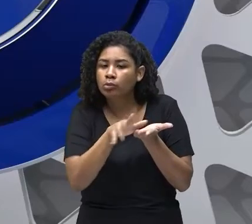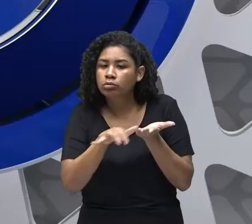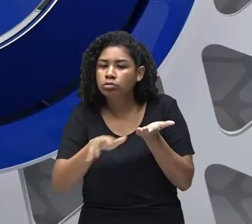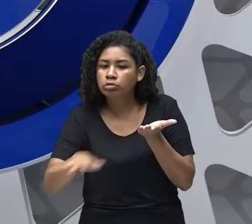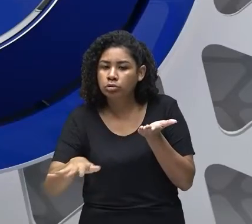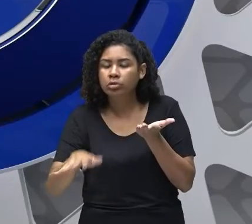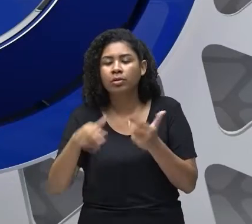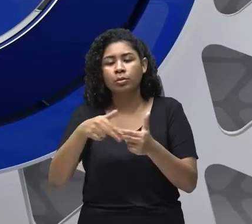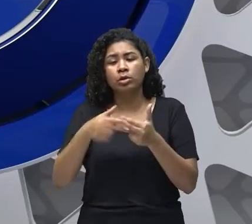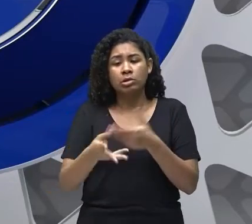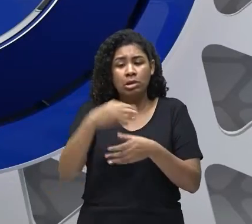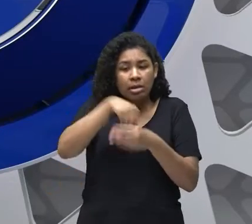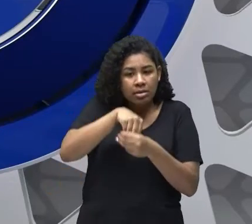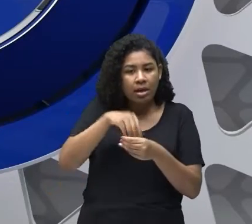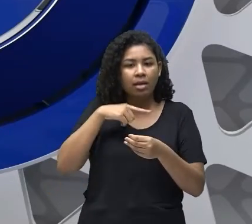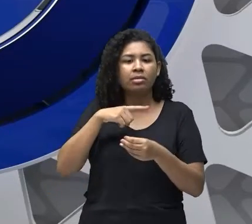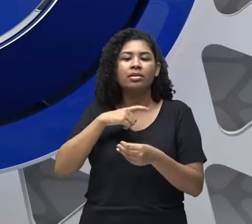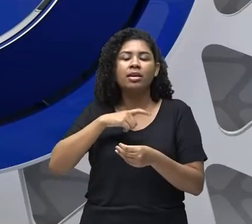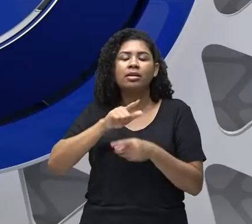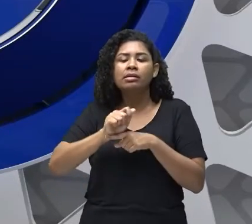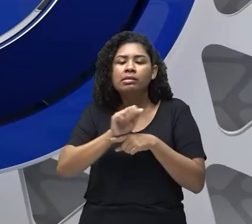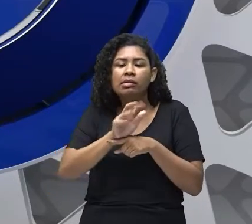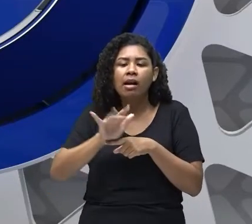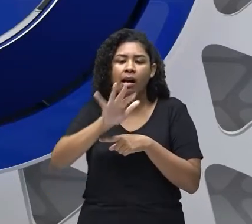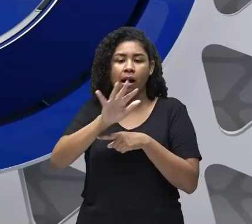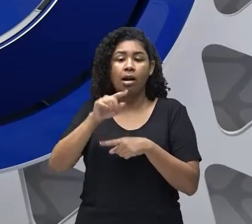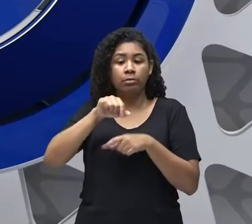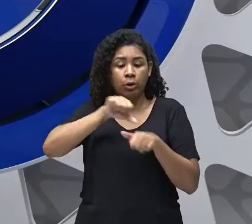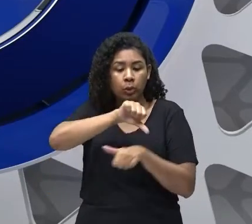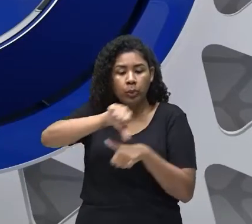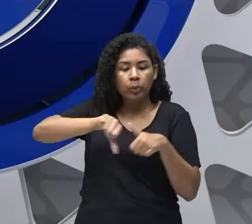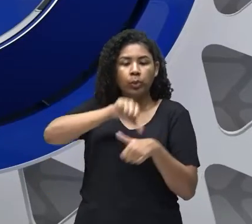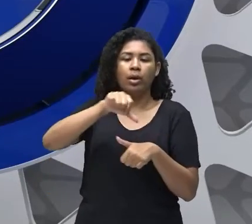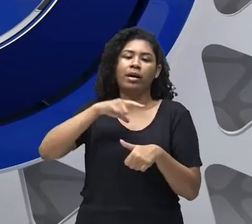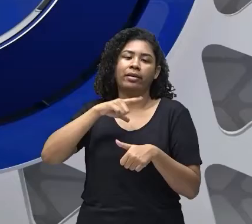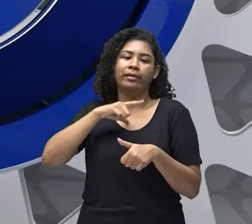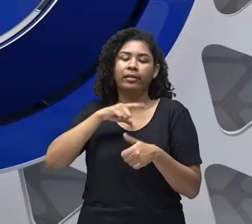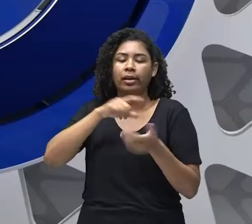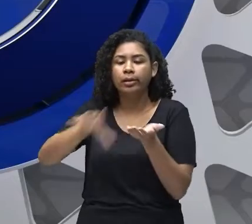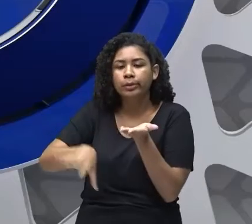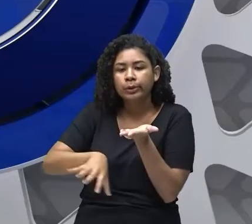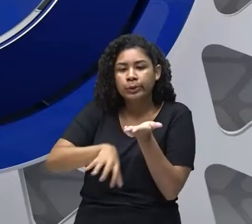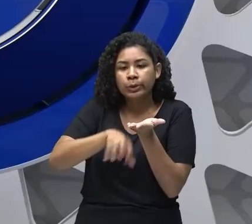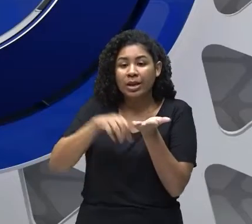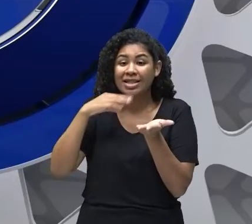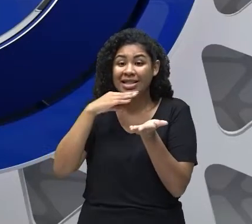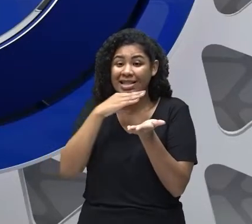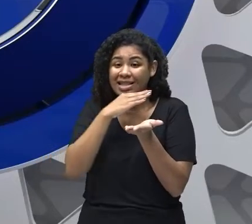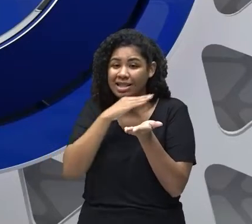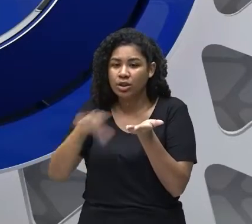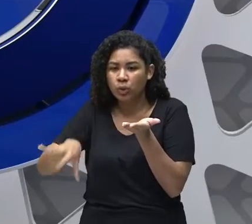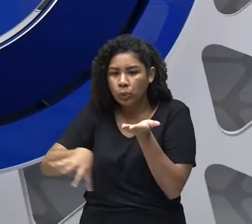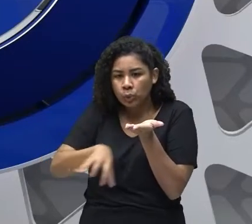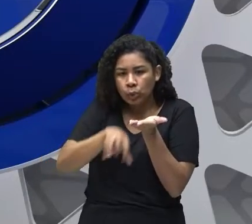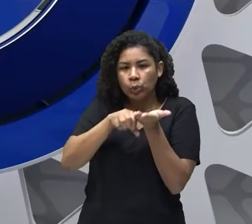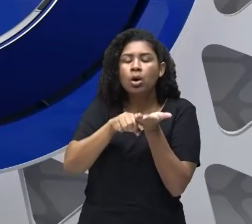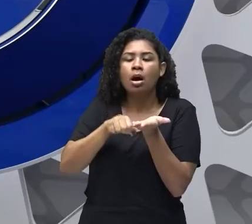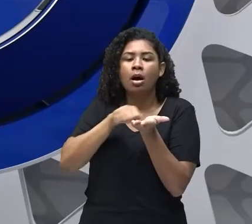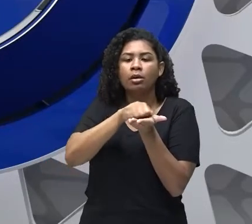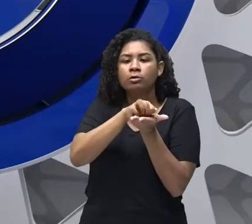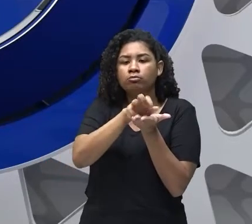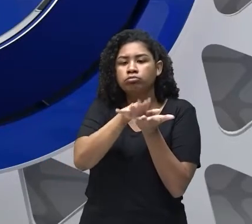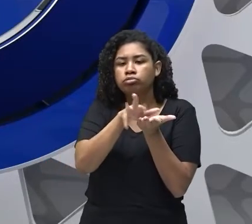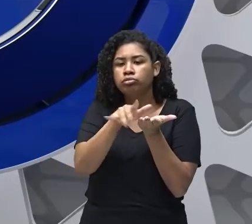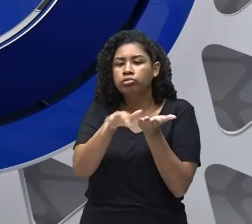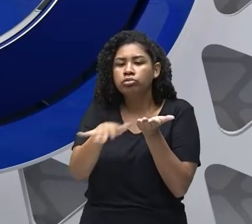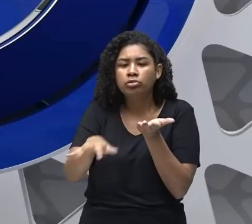estrutura, e aí quando ele resfria ali esse ar, ele volta, né, já numa temperatura mais baixa, tá?